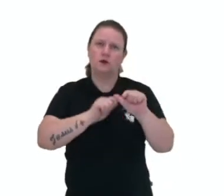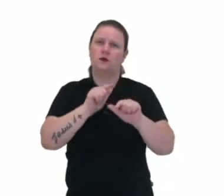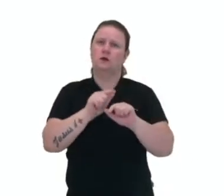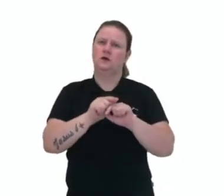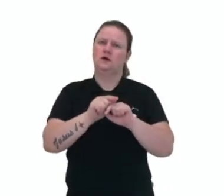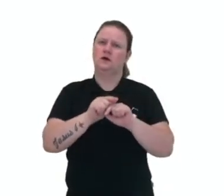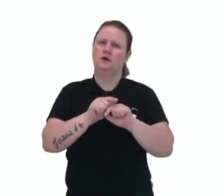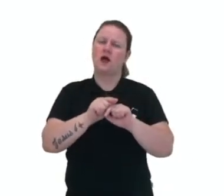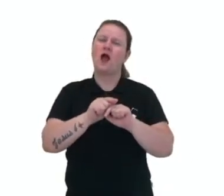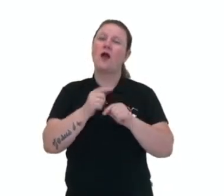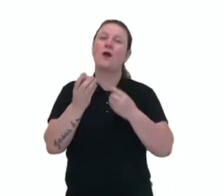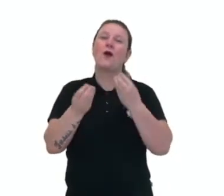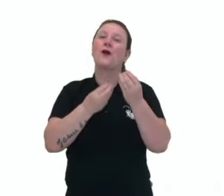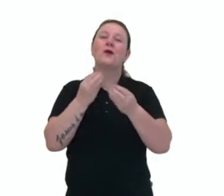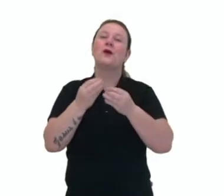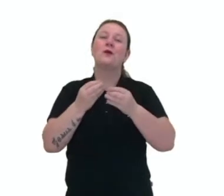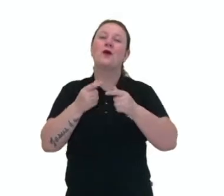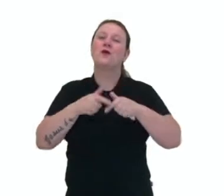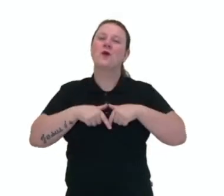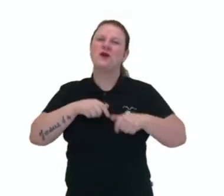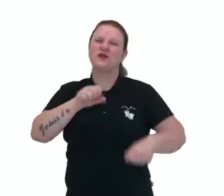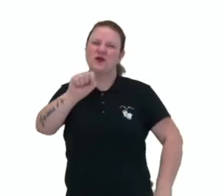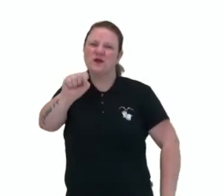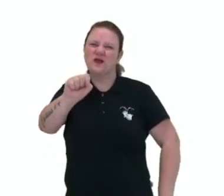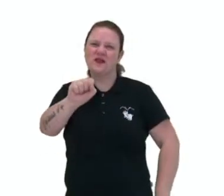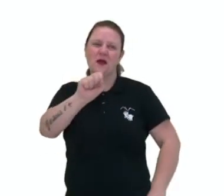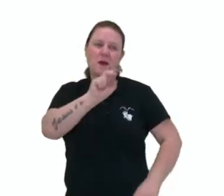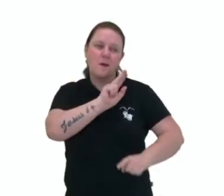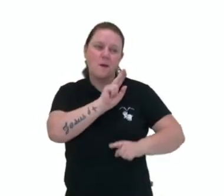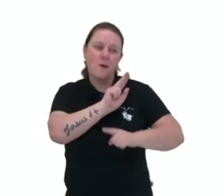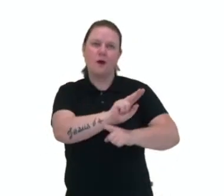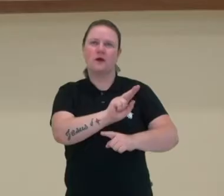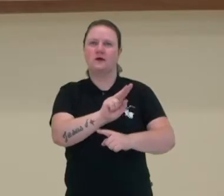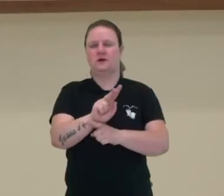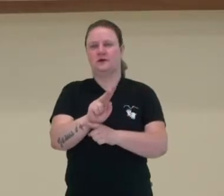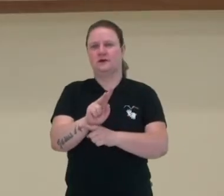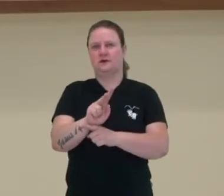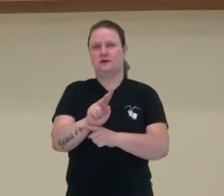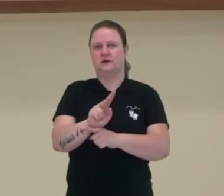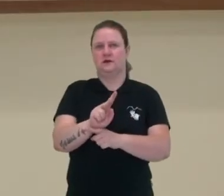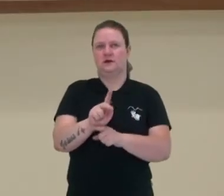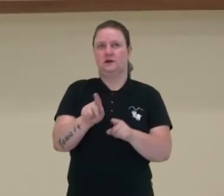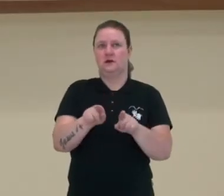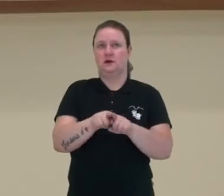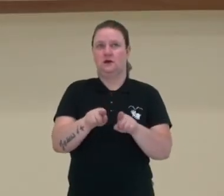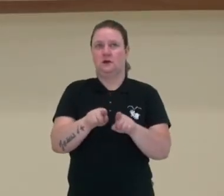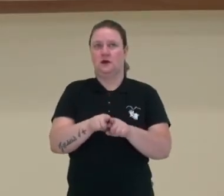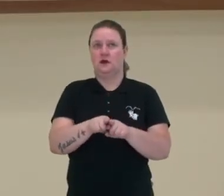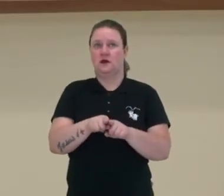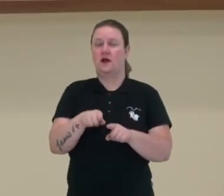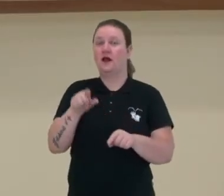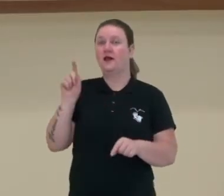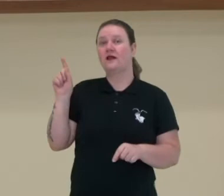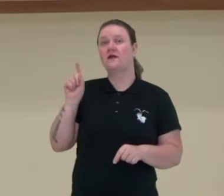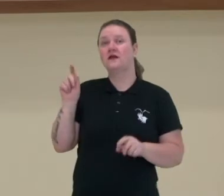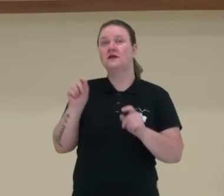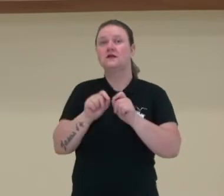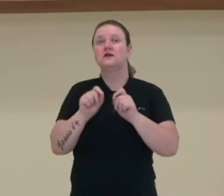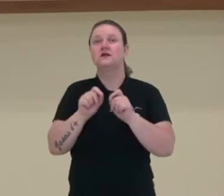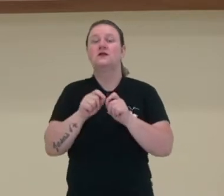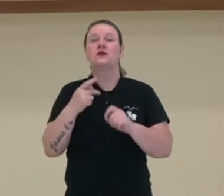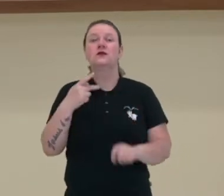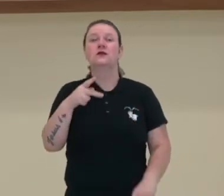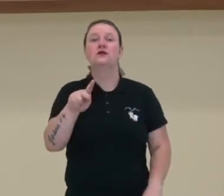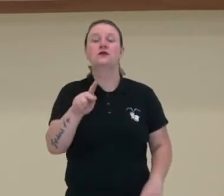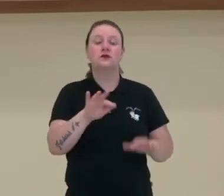os super-heróis, verdadeiros protetores. Então, quando ele está chamando aqui os pais de super-heróis, ele diz assim, olha, o seu pai e